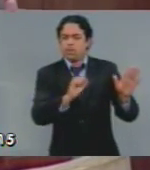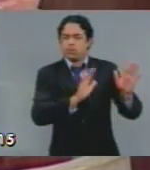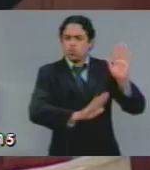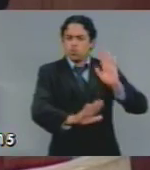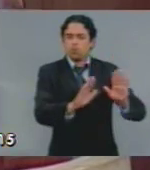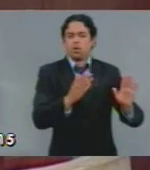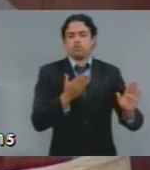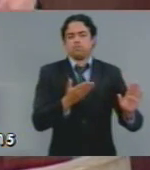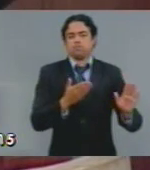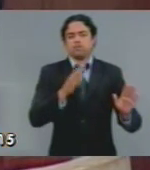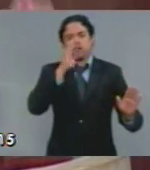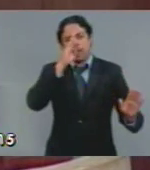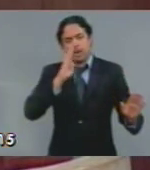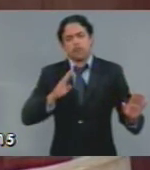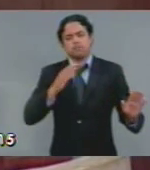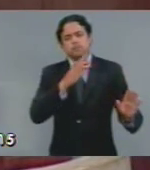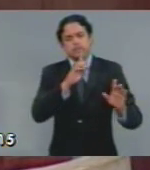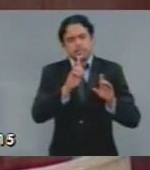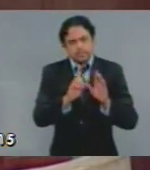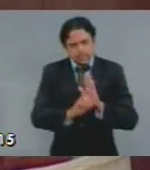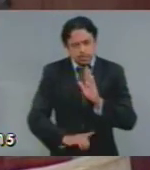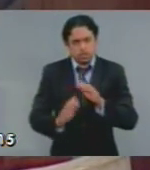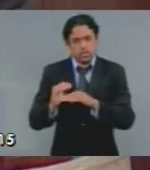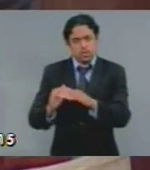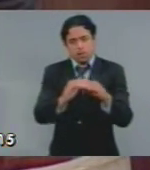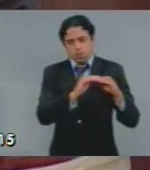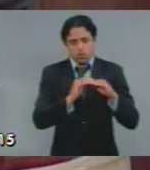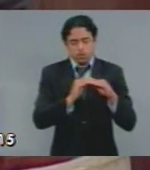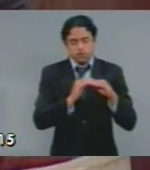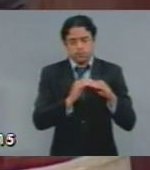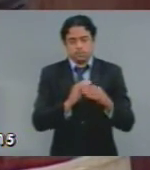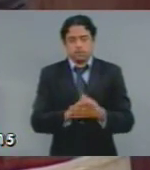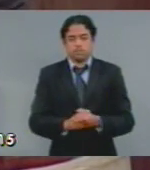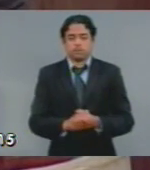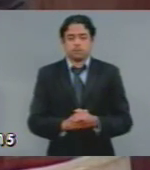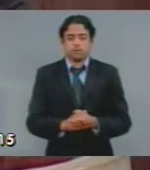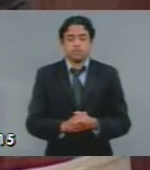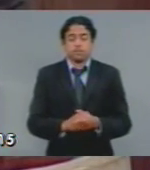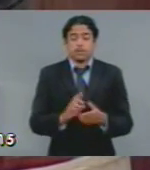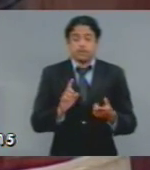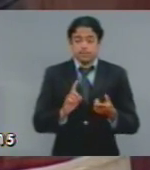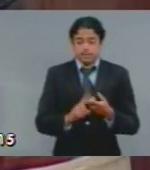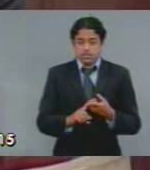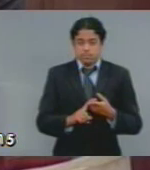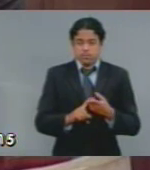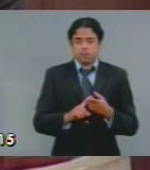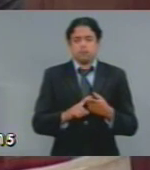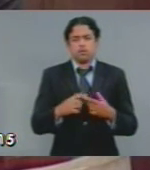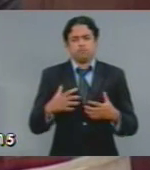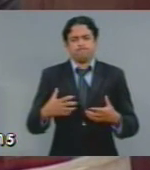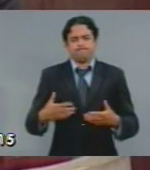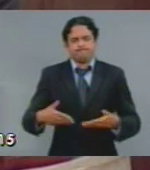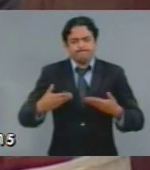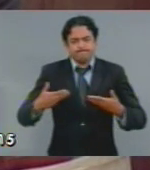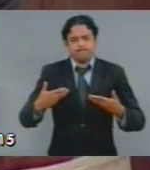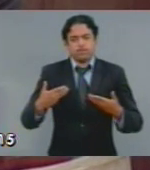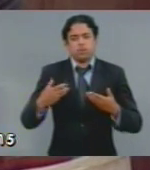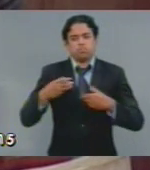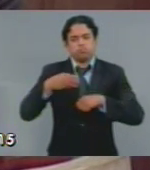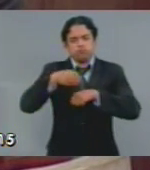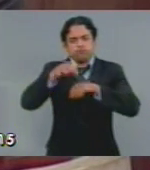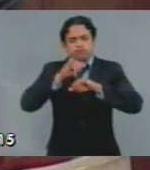pública, gratuita, democrática, e me sinto legitimado em fazendo isso a